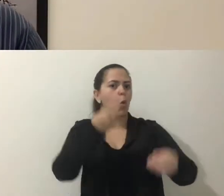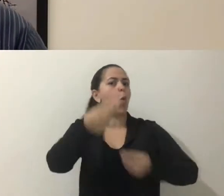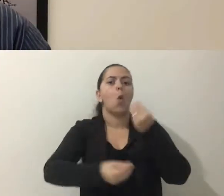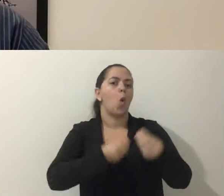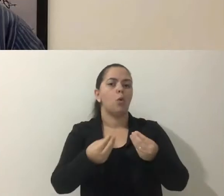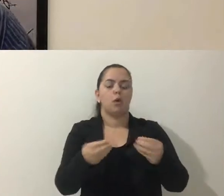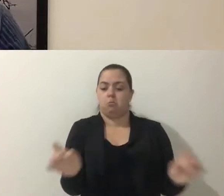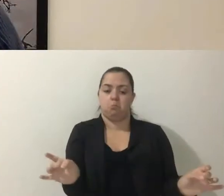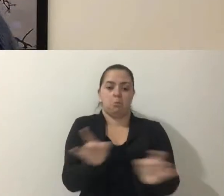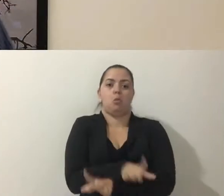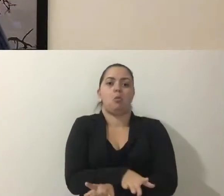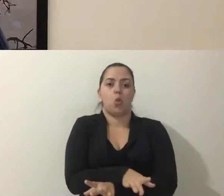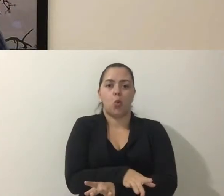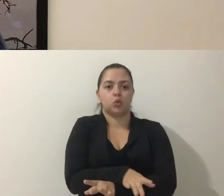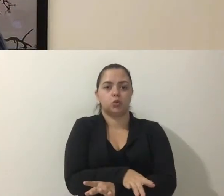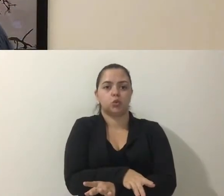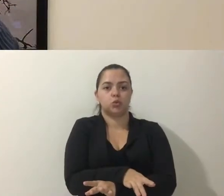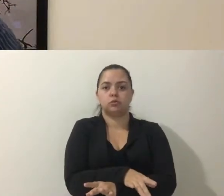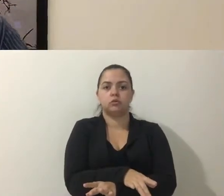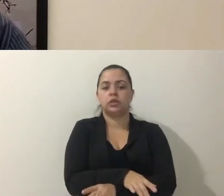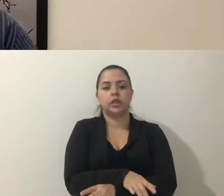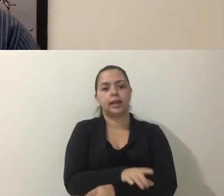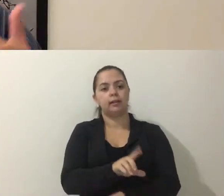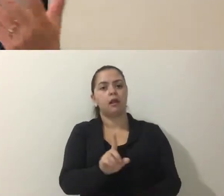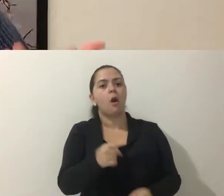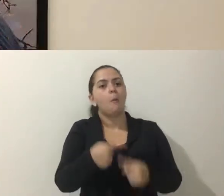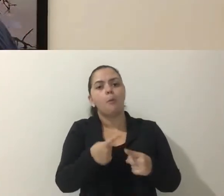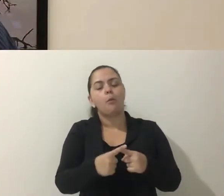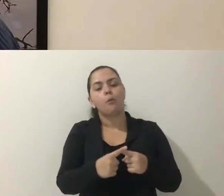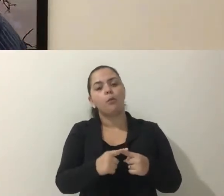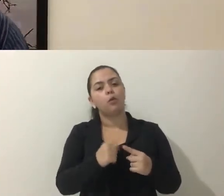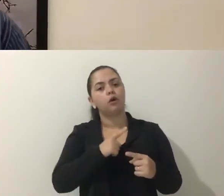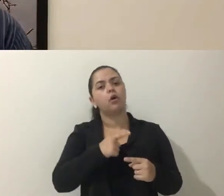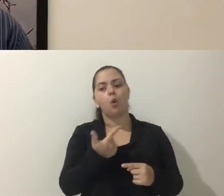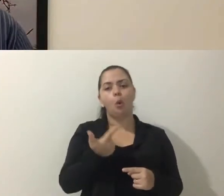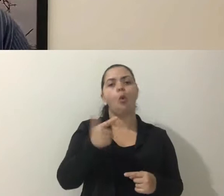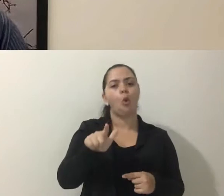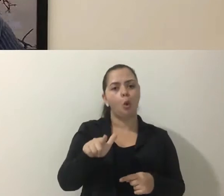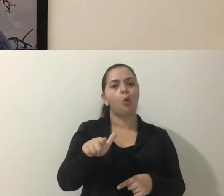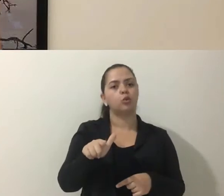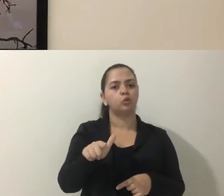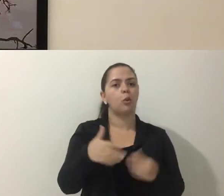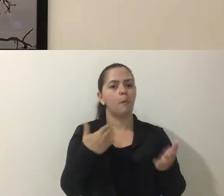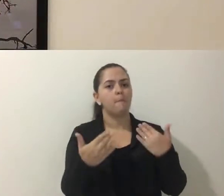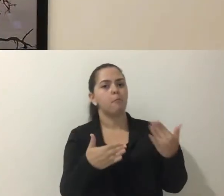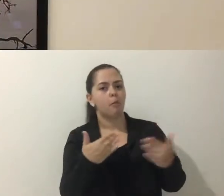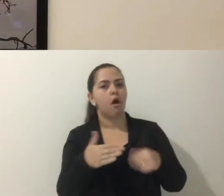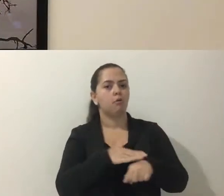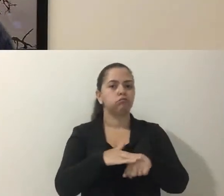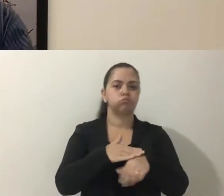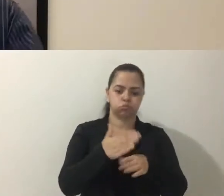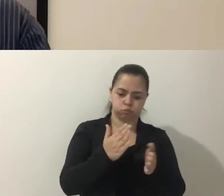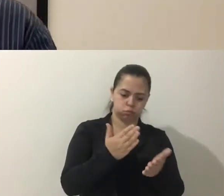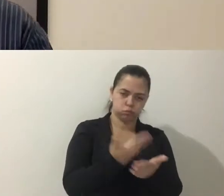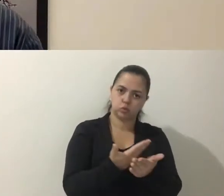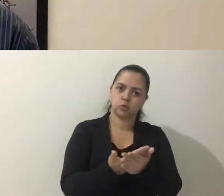E não quero aqui finalizar a discussão, porque existem outras passagens, outras discussões, visões diferentes acerca do